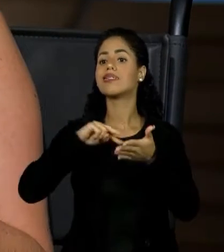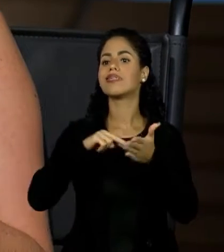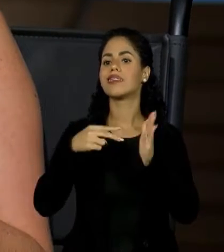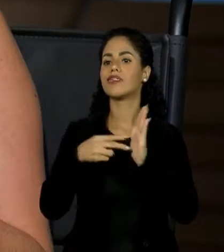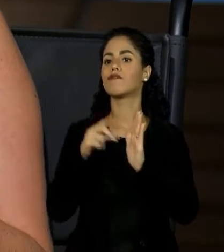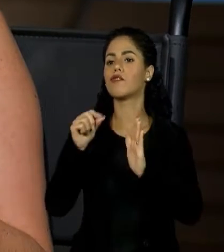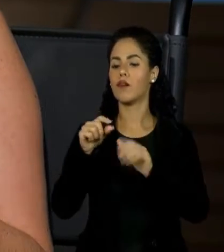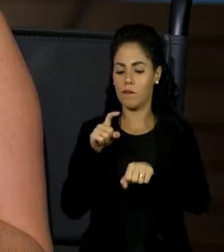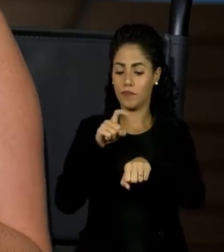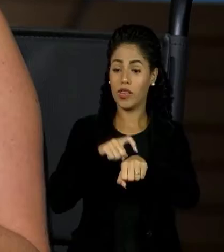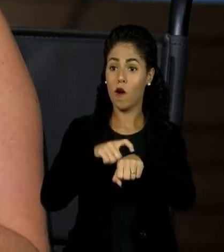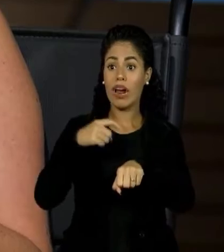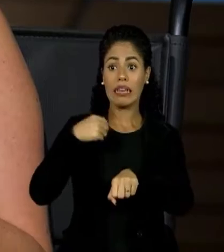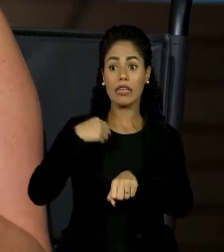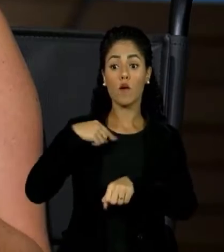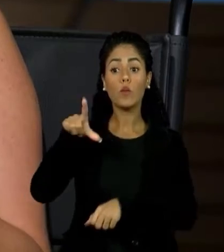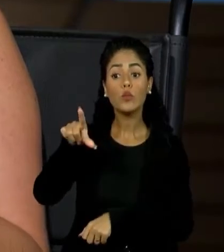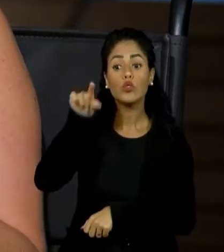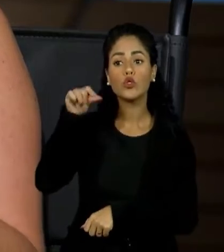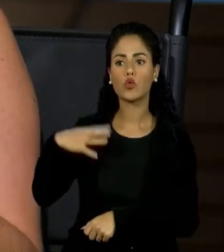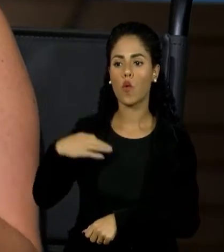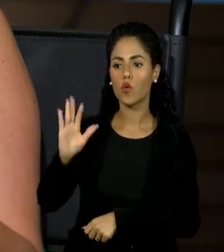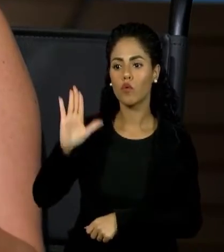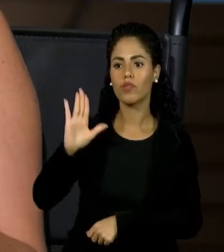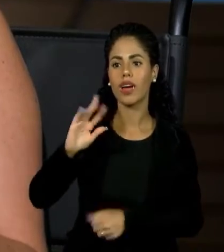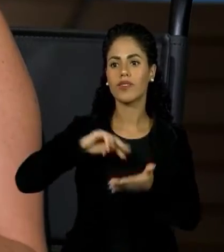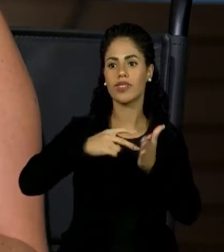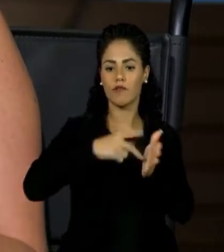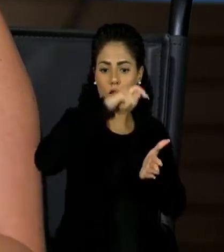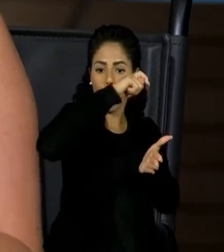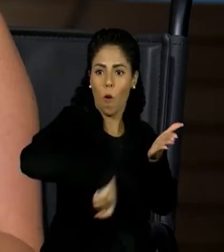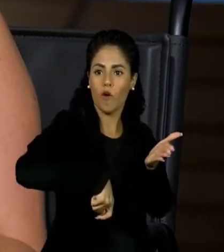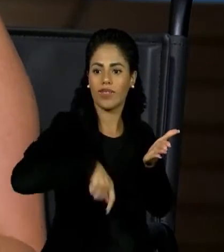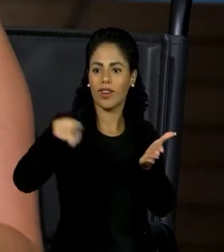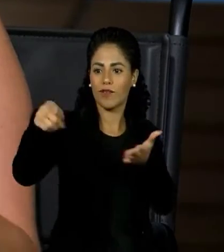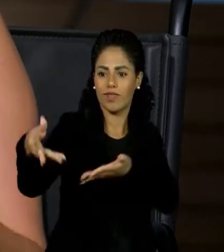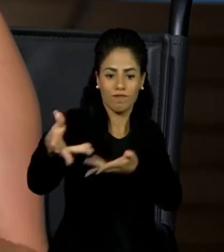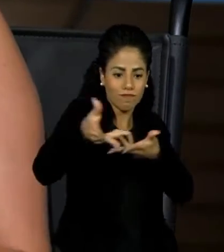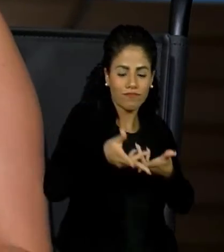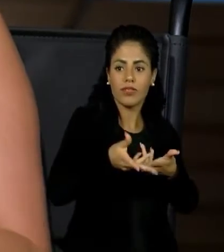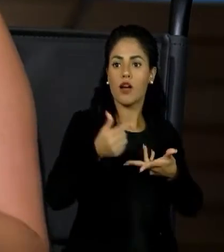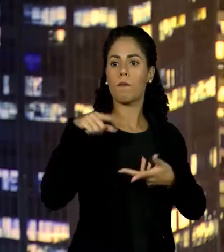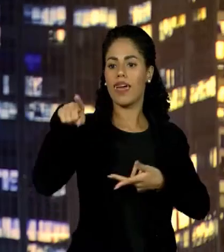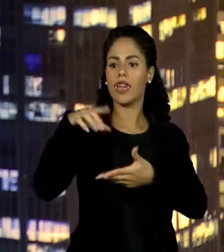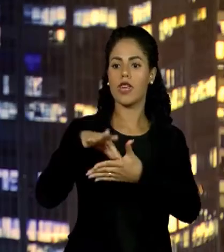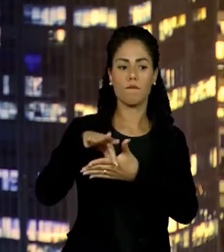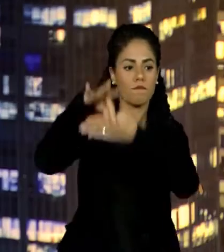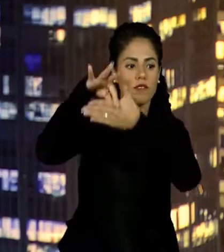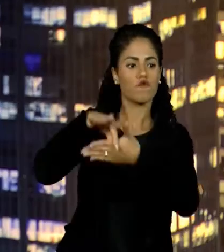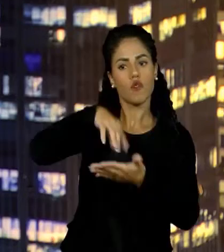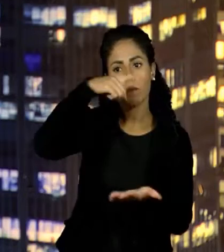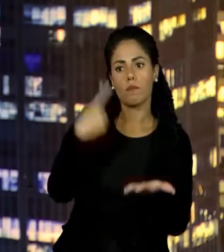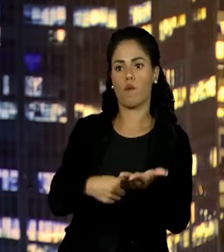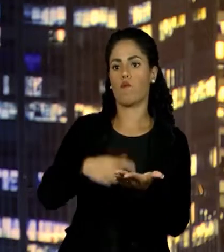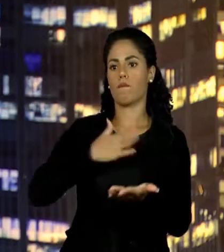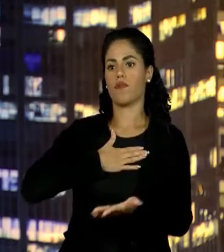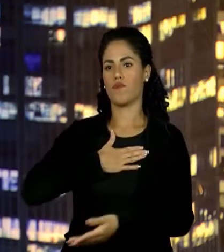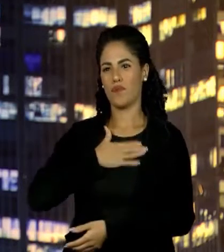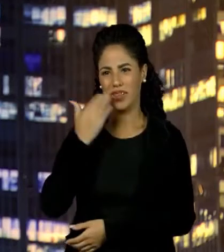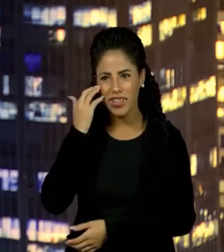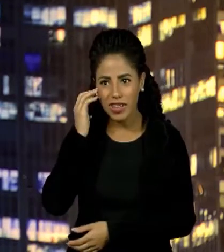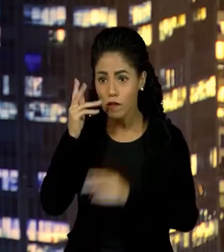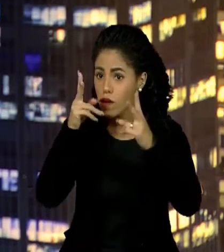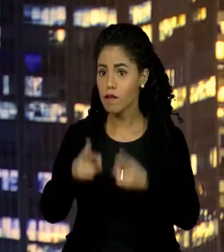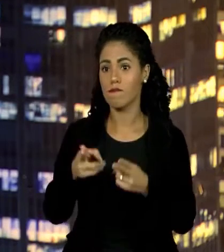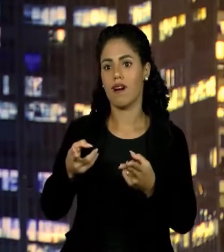nosso representante, né? Todo mundo sonha, né? Ainda mais quando você é jovem, você sonha em ser o chefe, em ser o patrão, em ser o grande